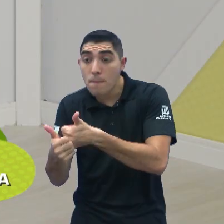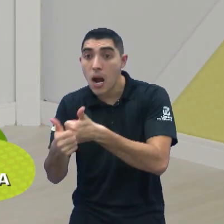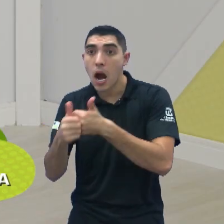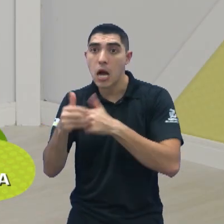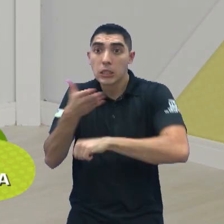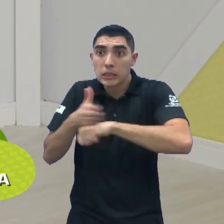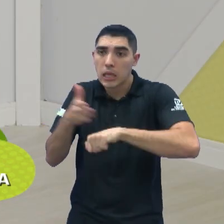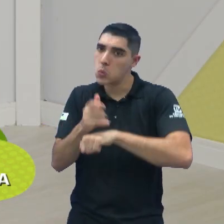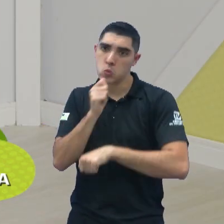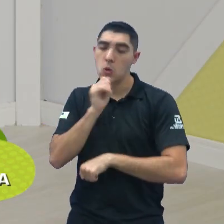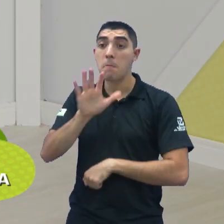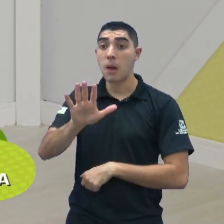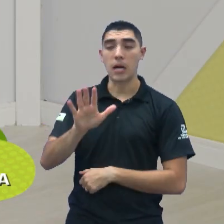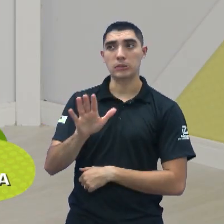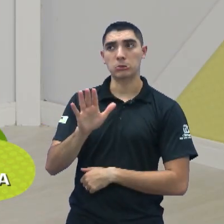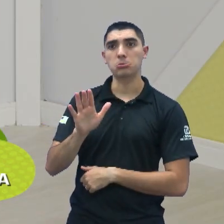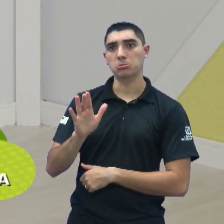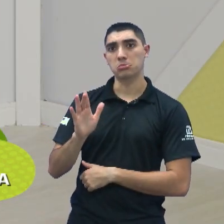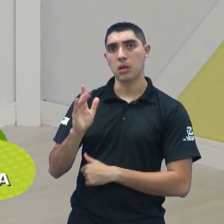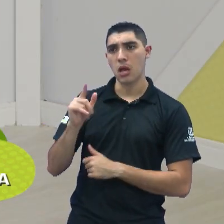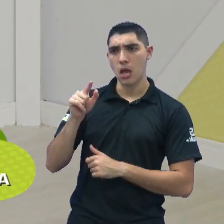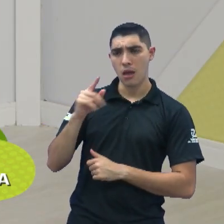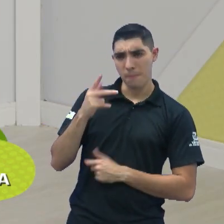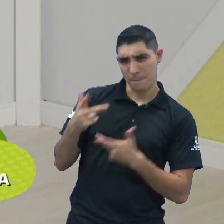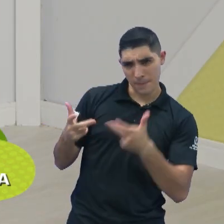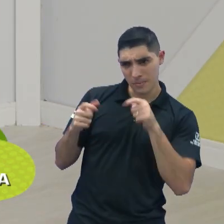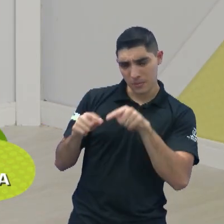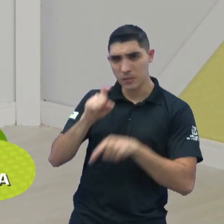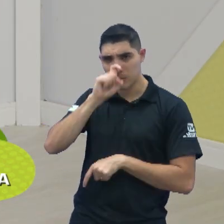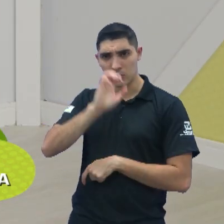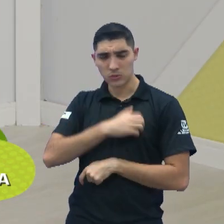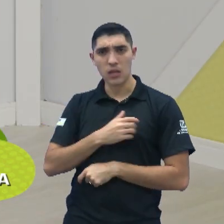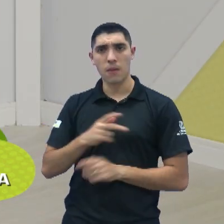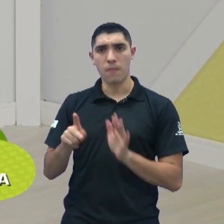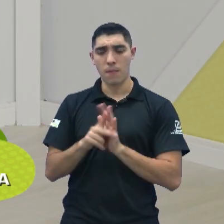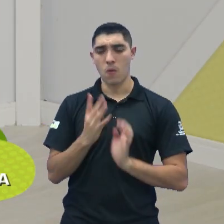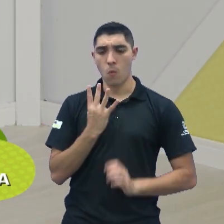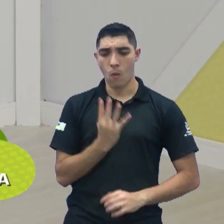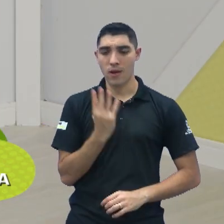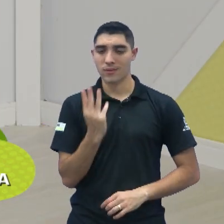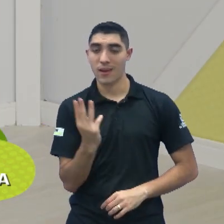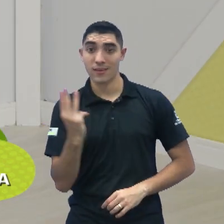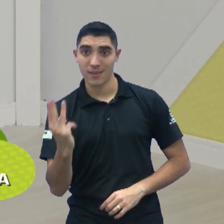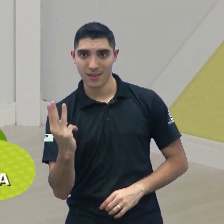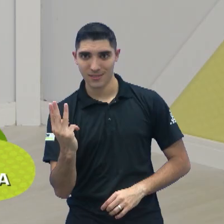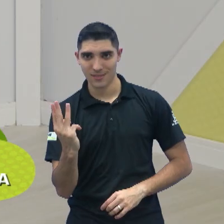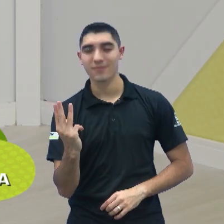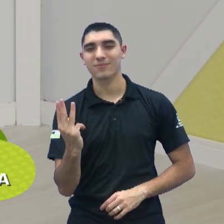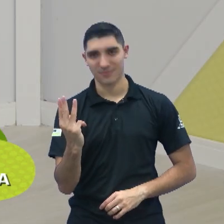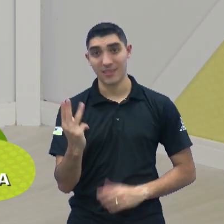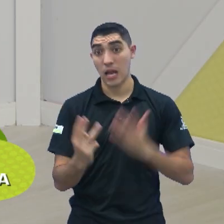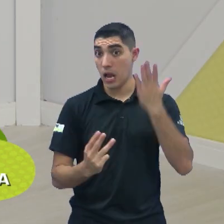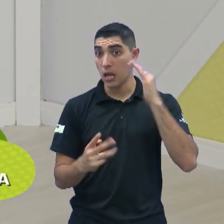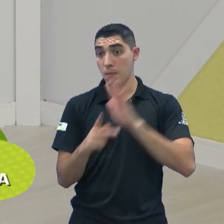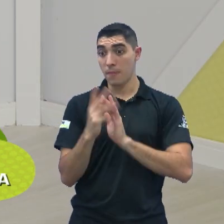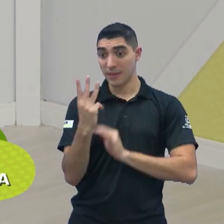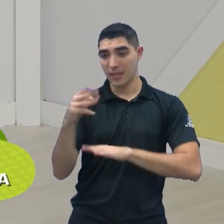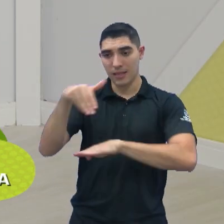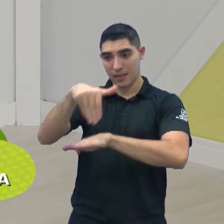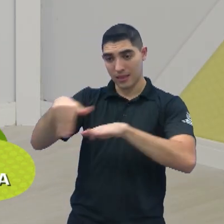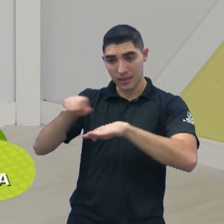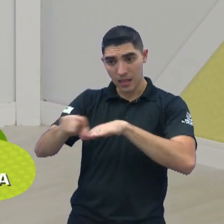jogos. Pelo menos naquilo que a gente viu. O São José jogando no esquema 4-3-3, né, que jogava com 3 atacantes. São